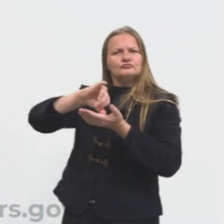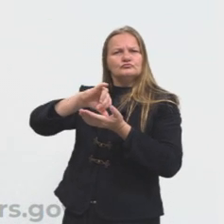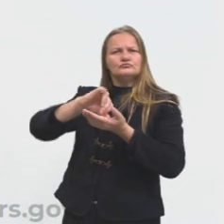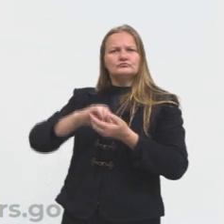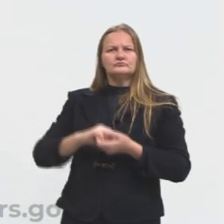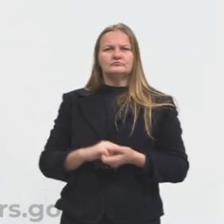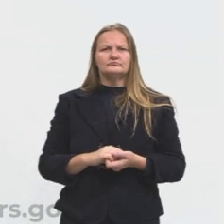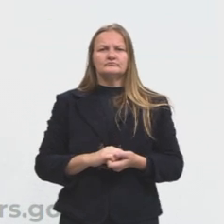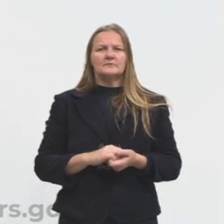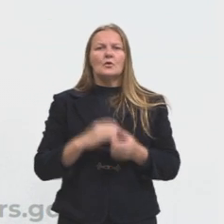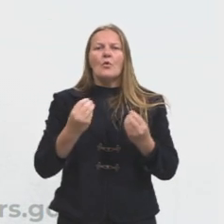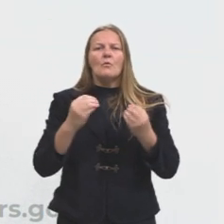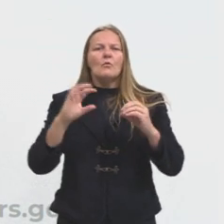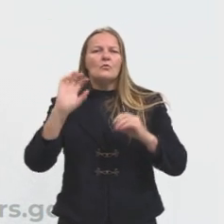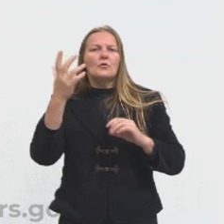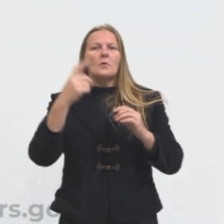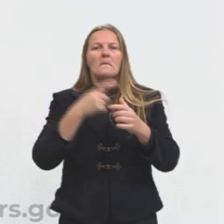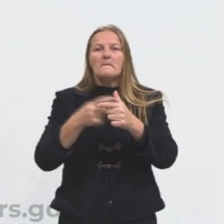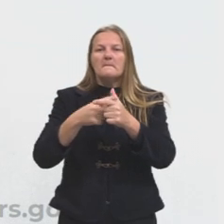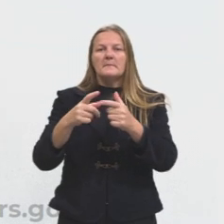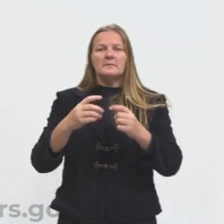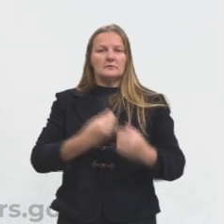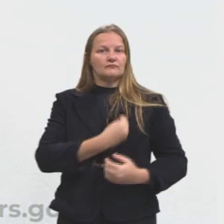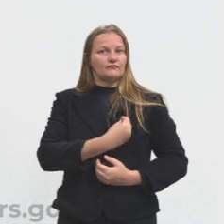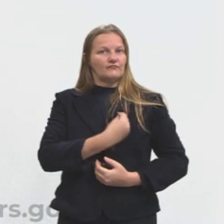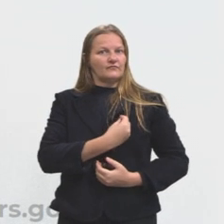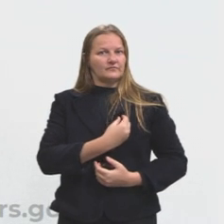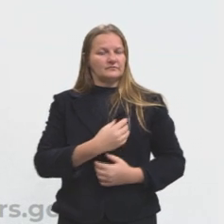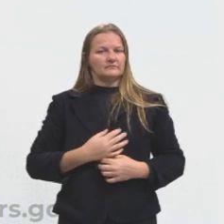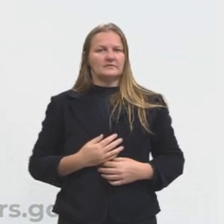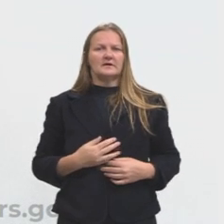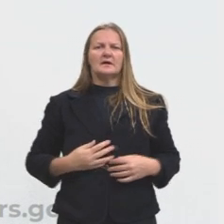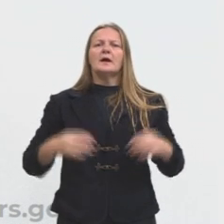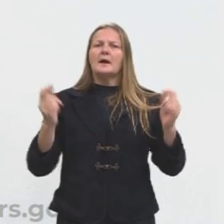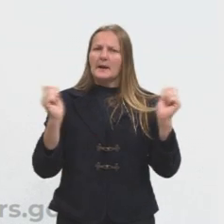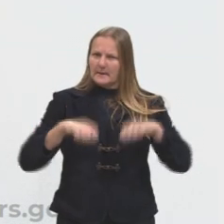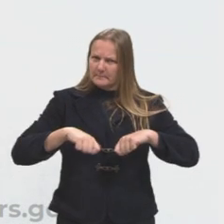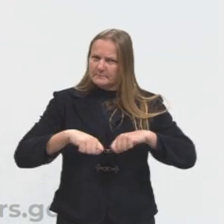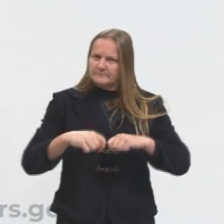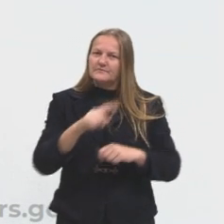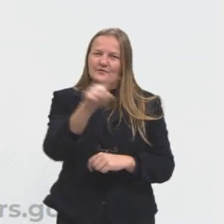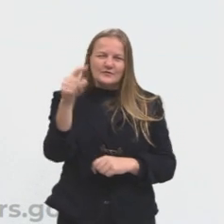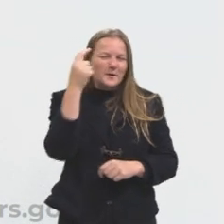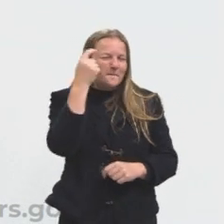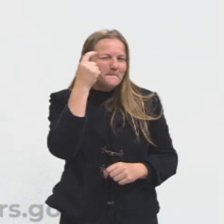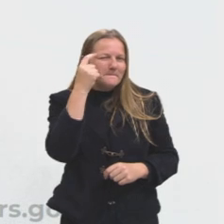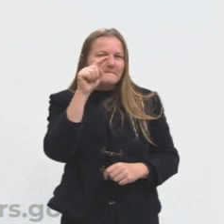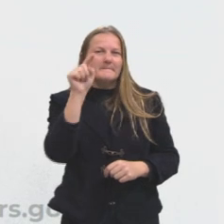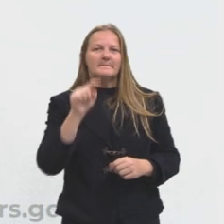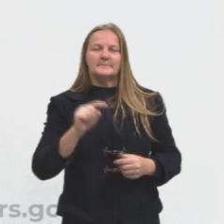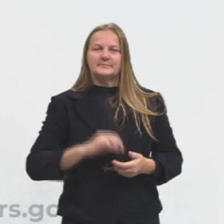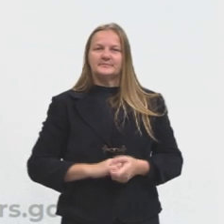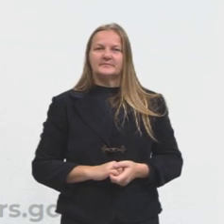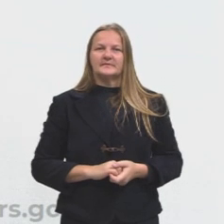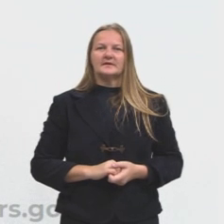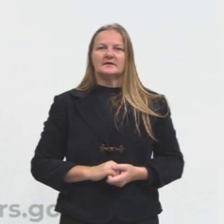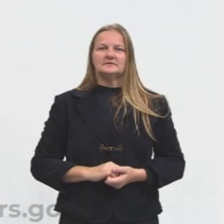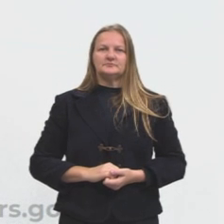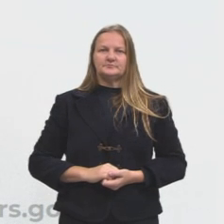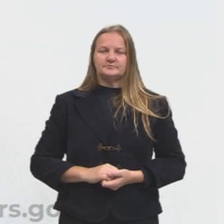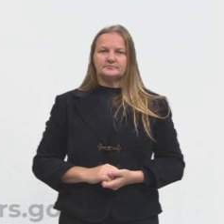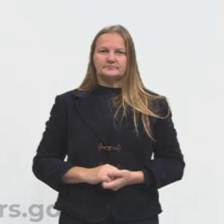resolveu os seus problemas existenciais Será que isso é possível vamo discutindo e você vai pensando também isso durante a nossa